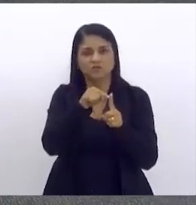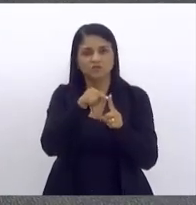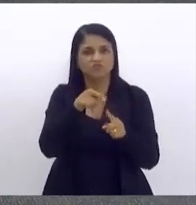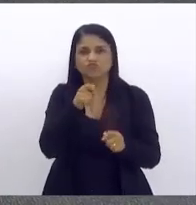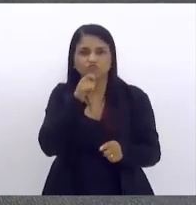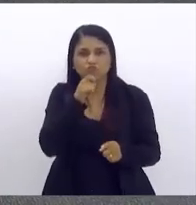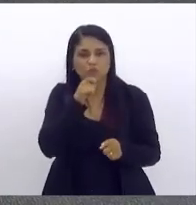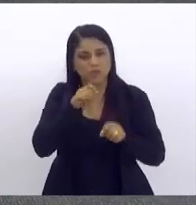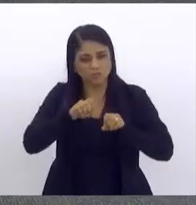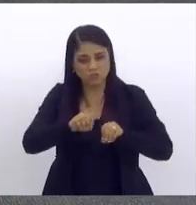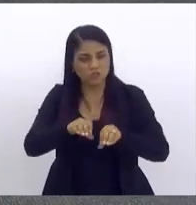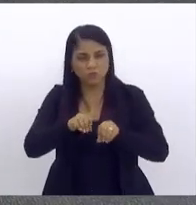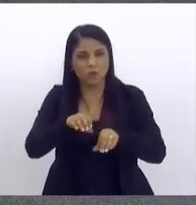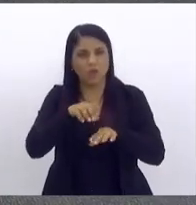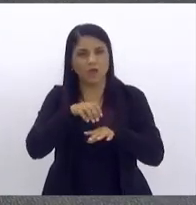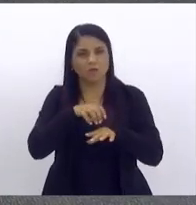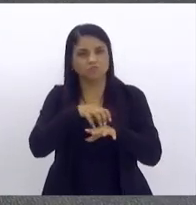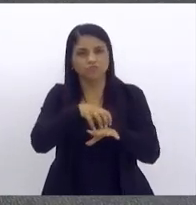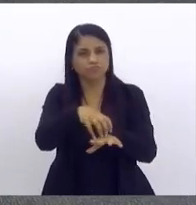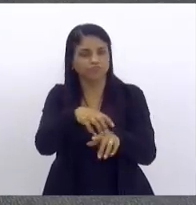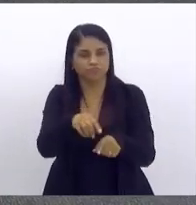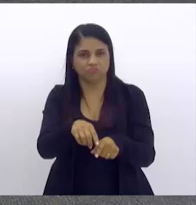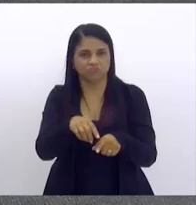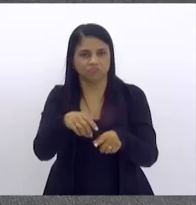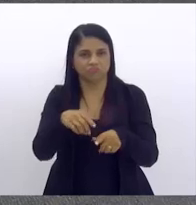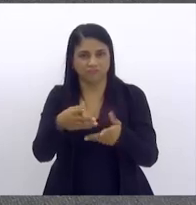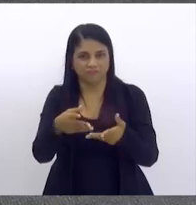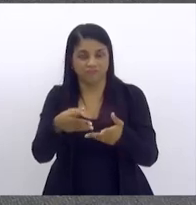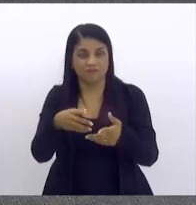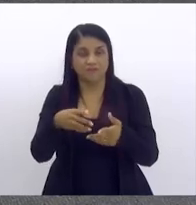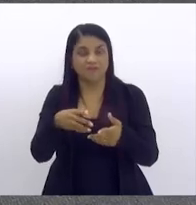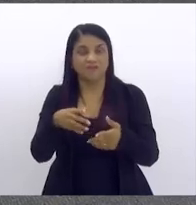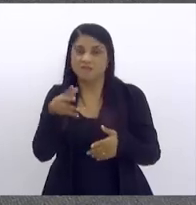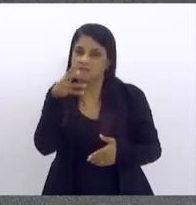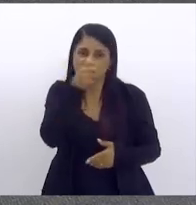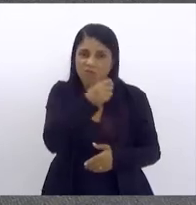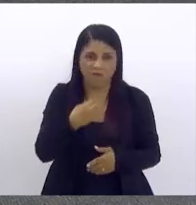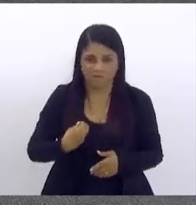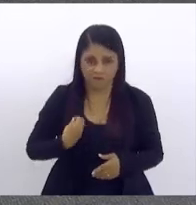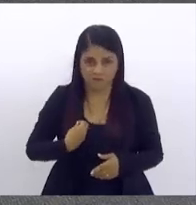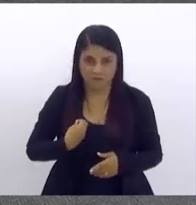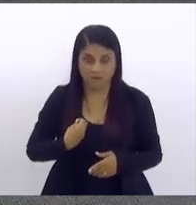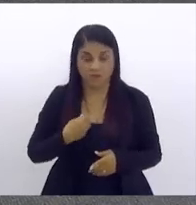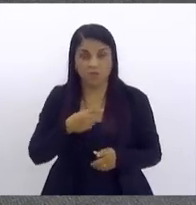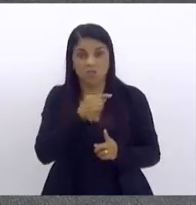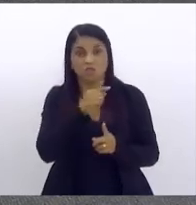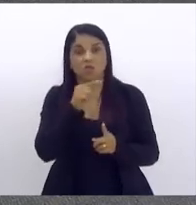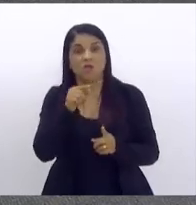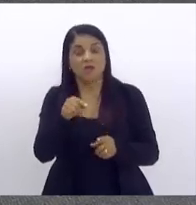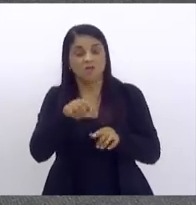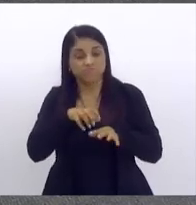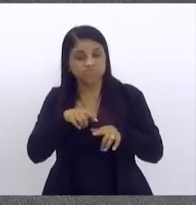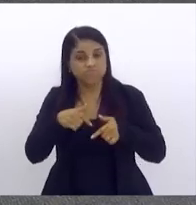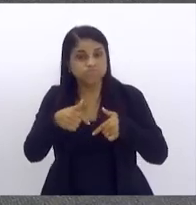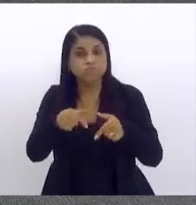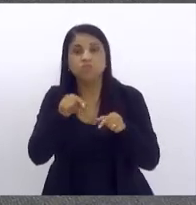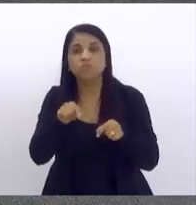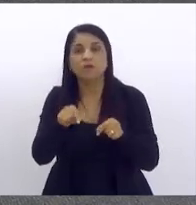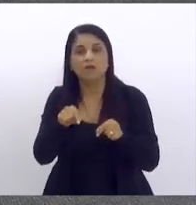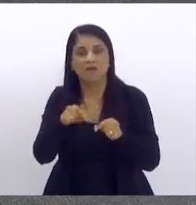o trânsito, não tem intuito de salvar vidas. As operações só têm um intuito,